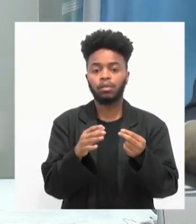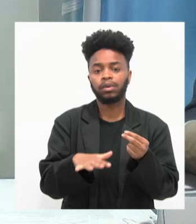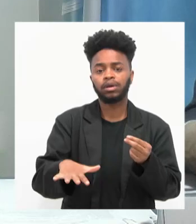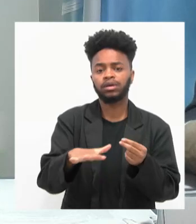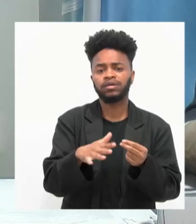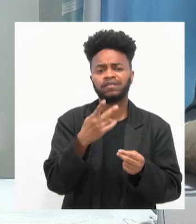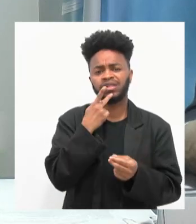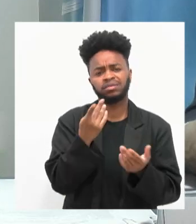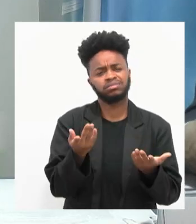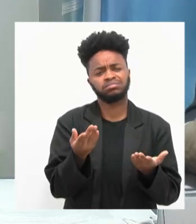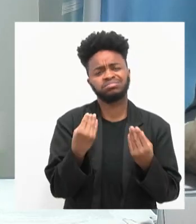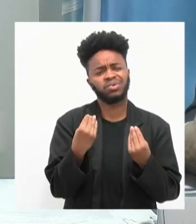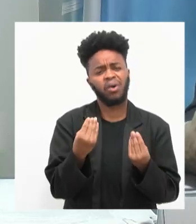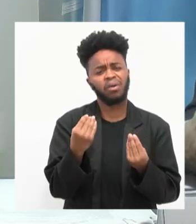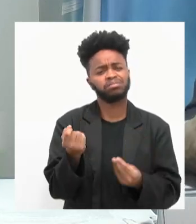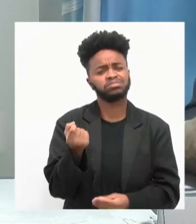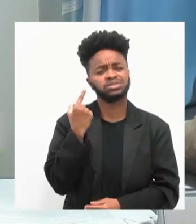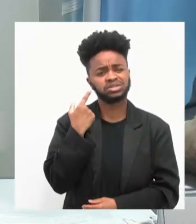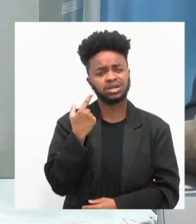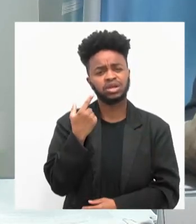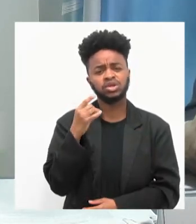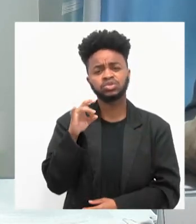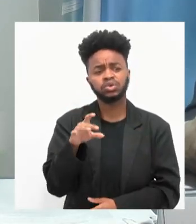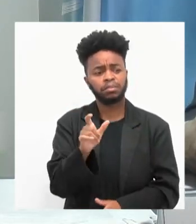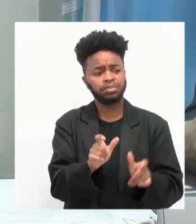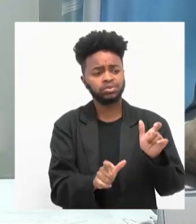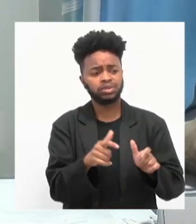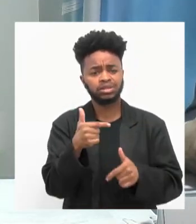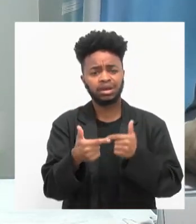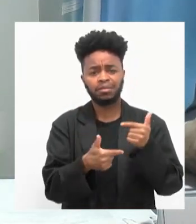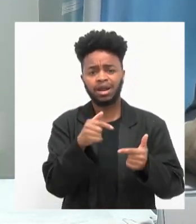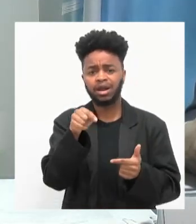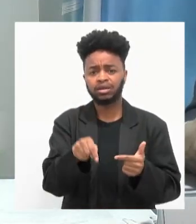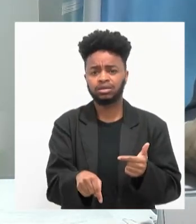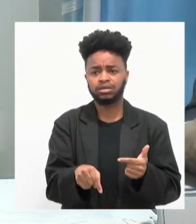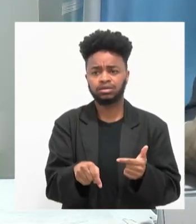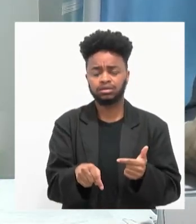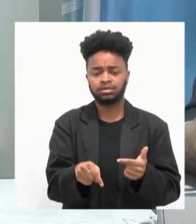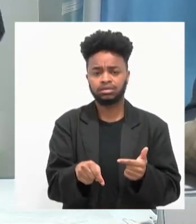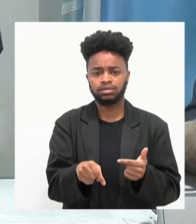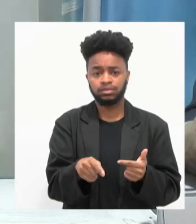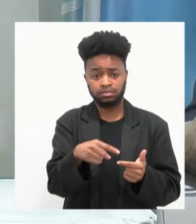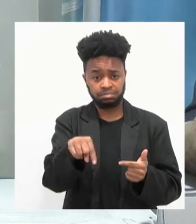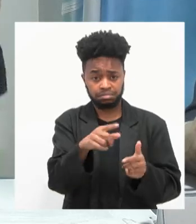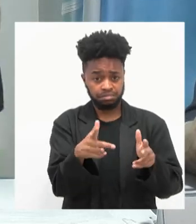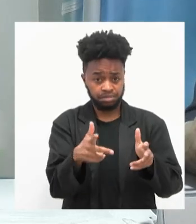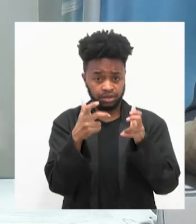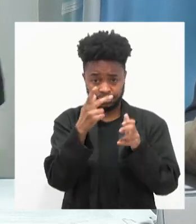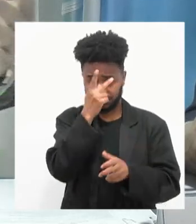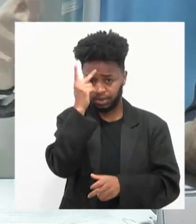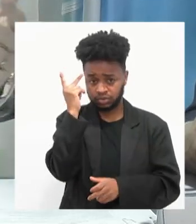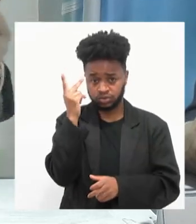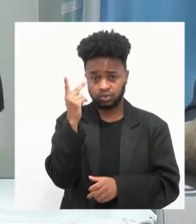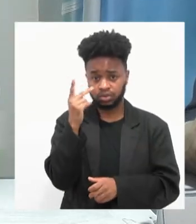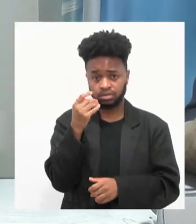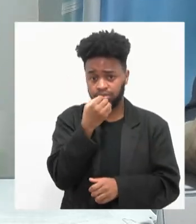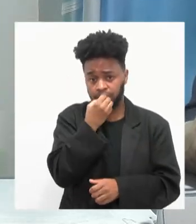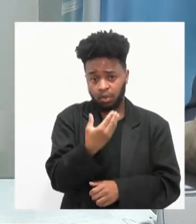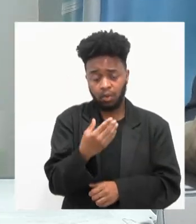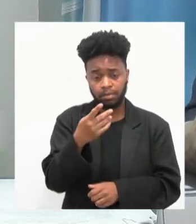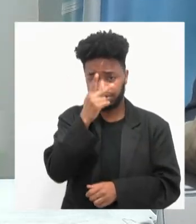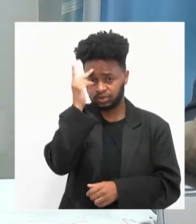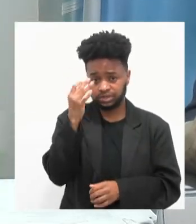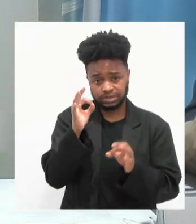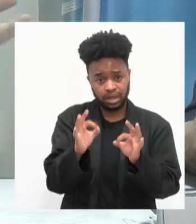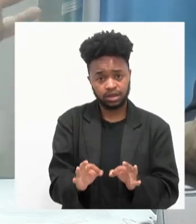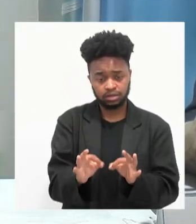e falava assim, cara, mas estranho, só tem trabalhador aqui, só tem gente... Você vê na cara das pessoas, são pessoas decentes, são trabalhadores, senhora,